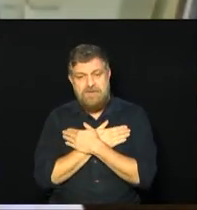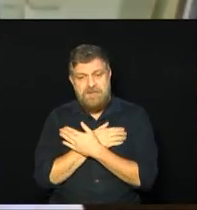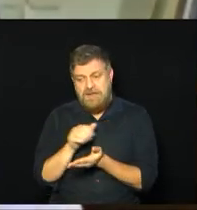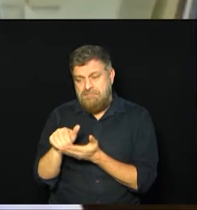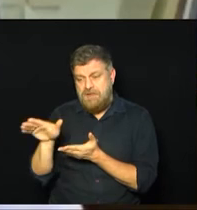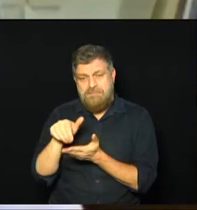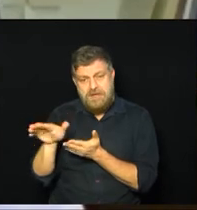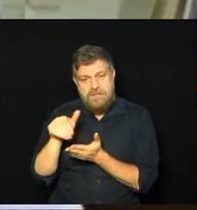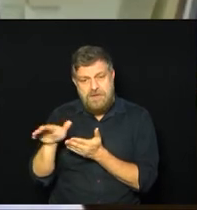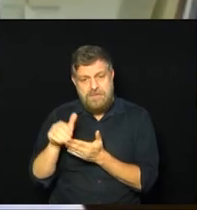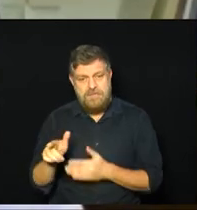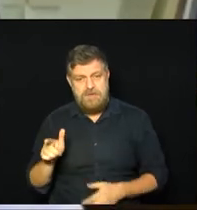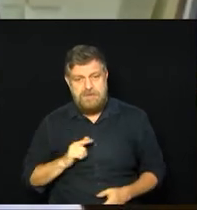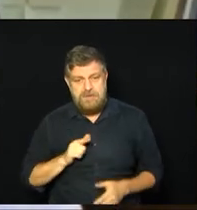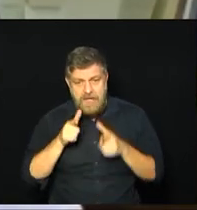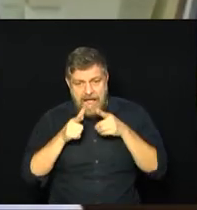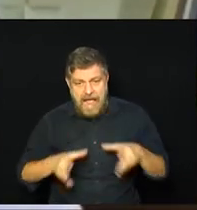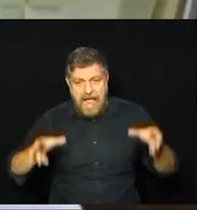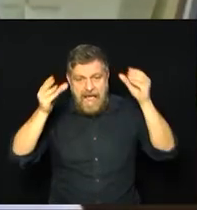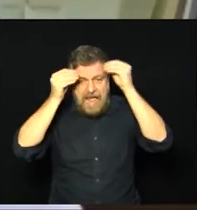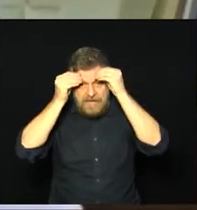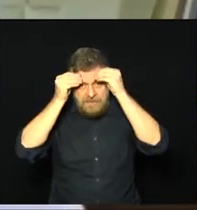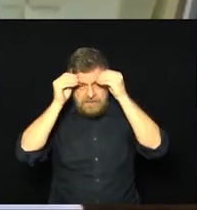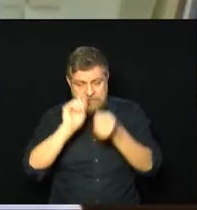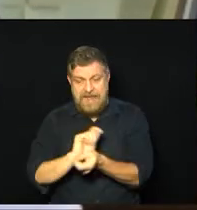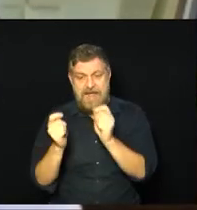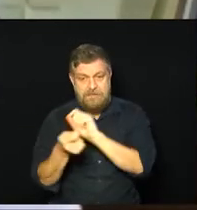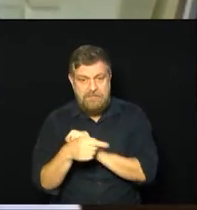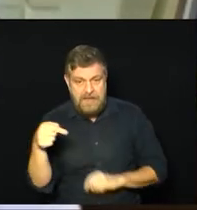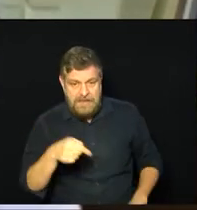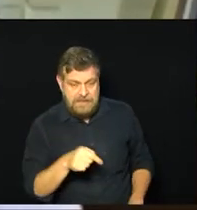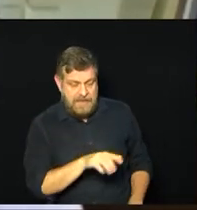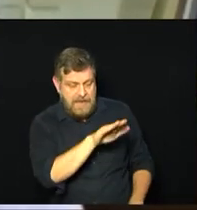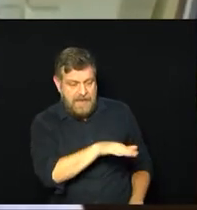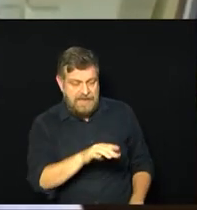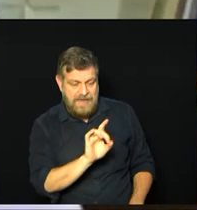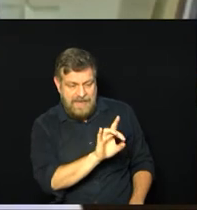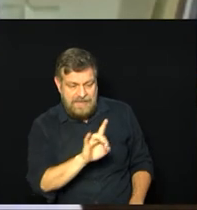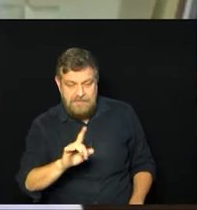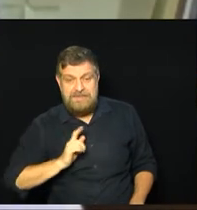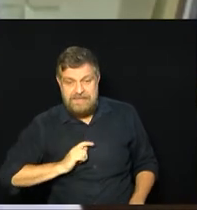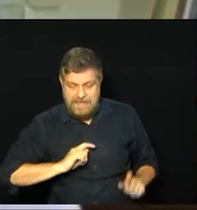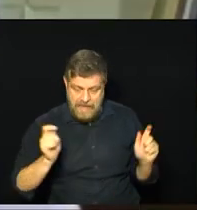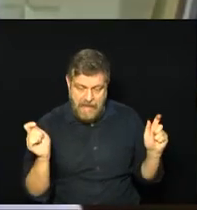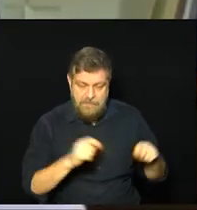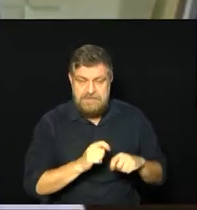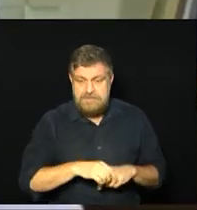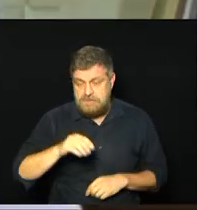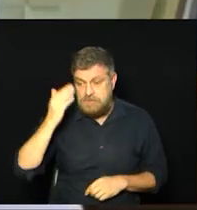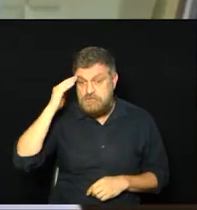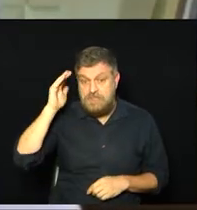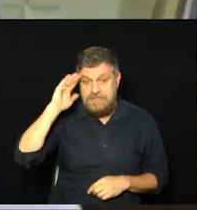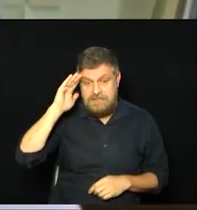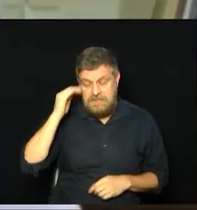que adequando a linguagem para o nível de capacidade que cada criança, cada filho tem de acordo com a idade, é